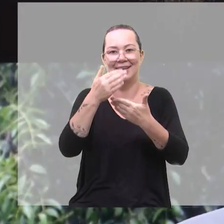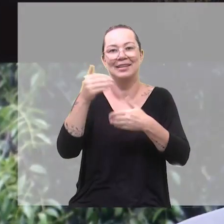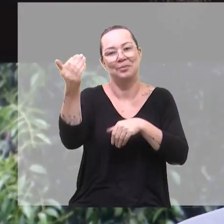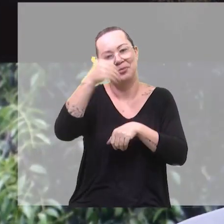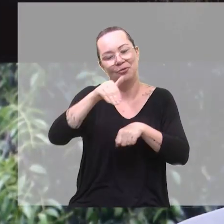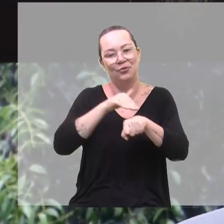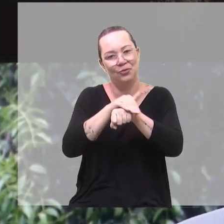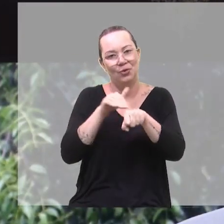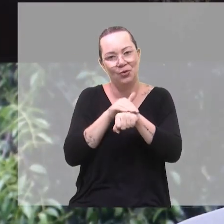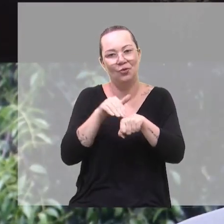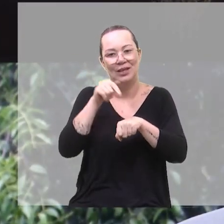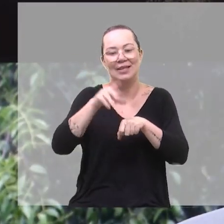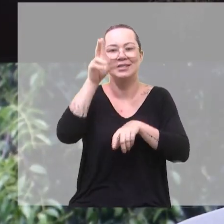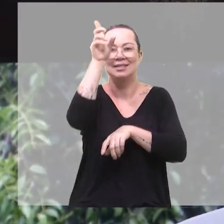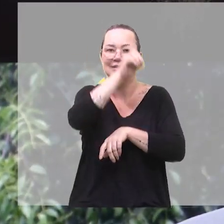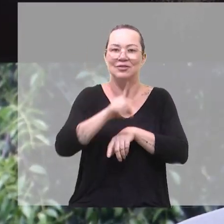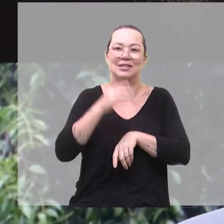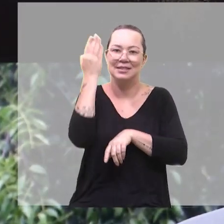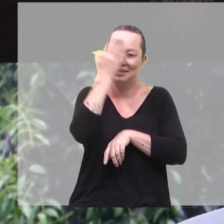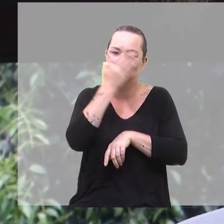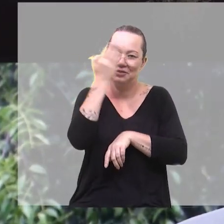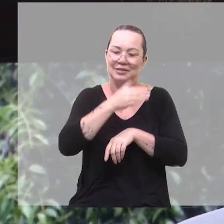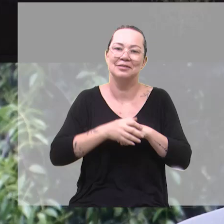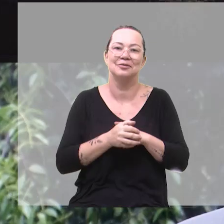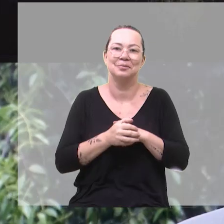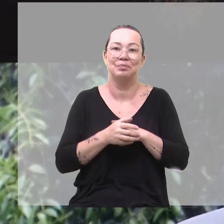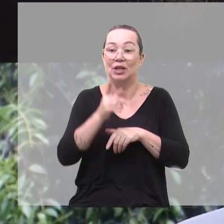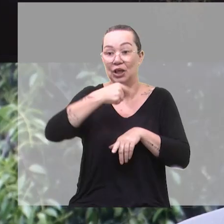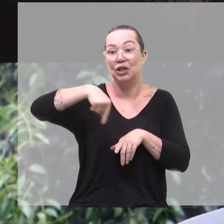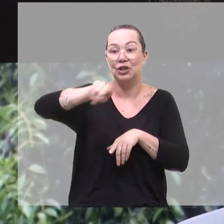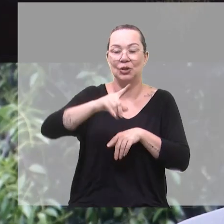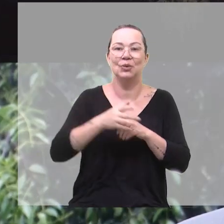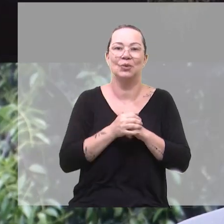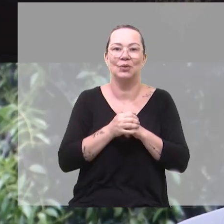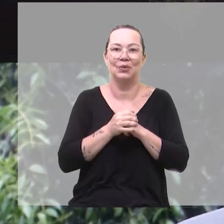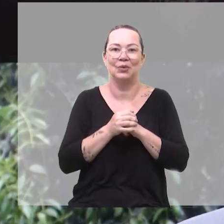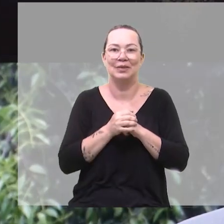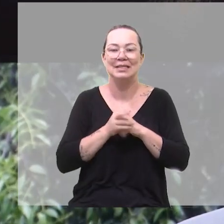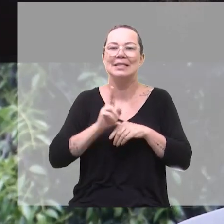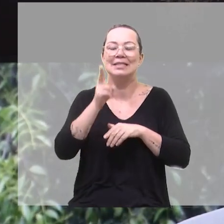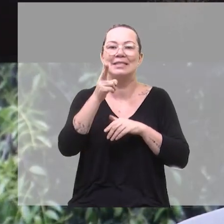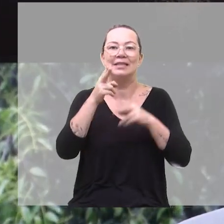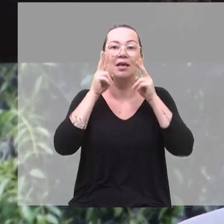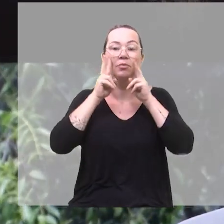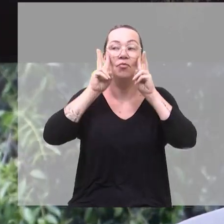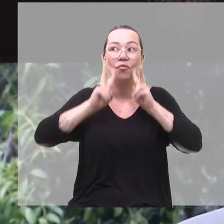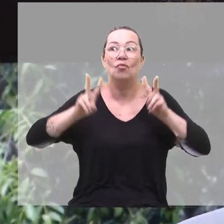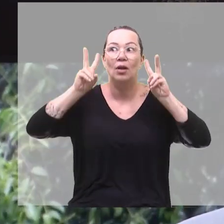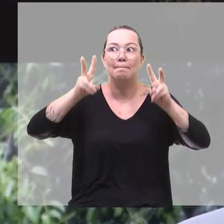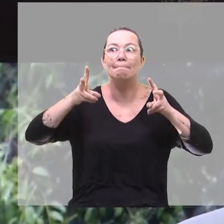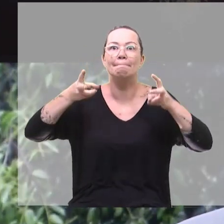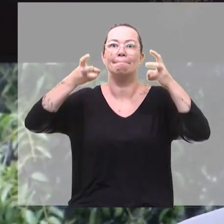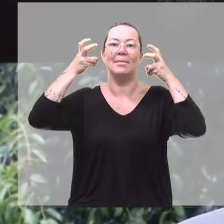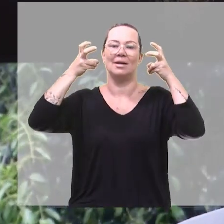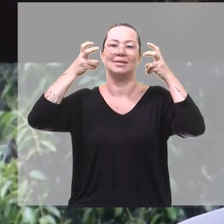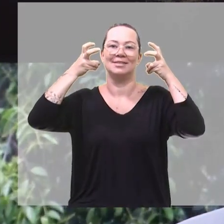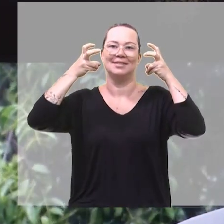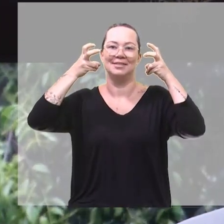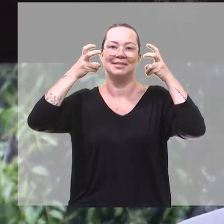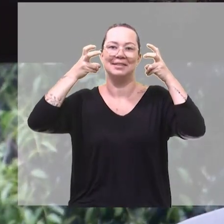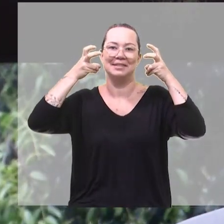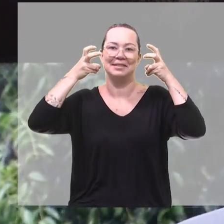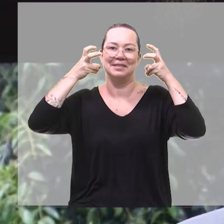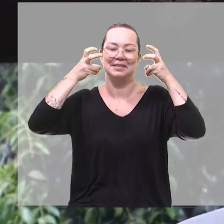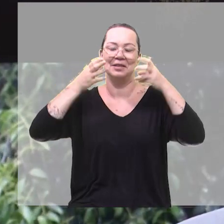vir conosco conversar sobre deficiências invisíveis e que estejamos sempre de olhos bem